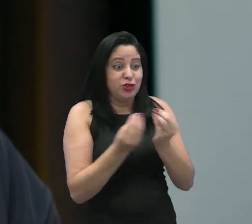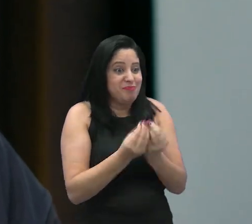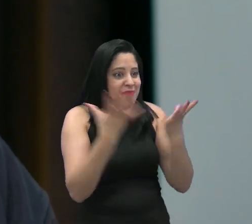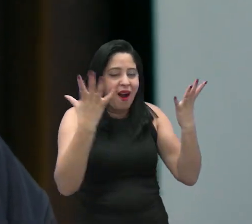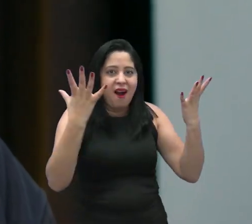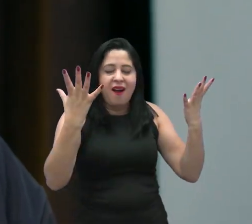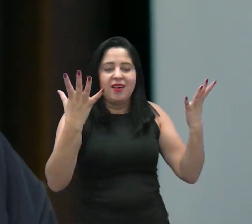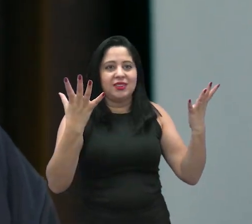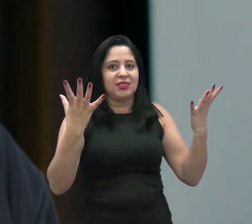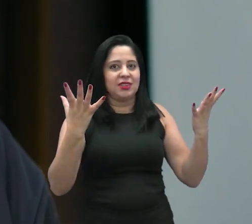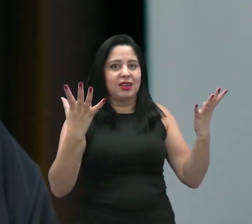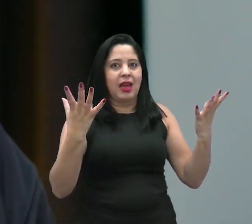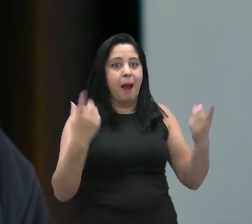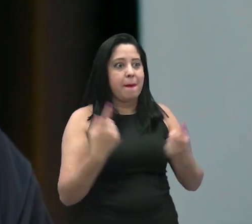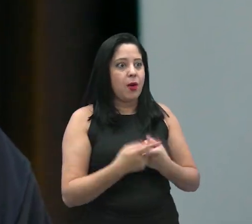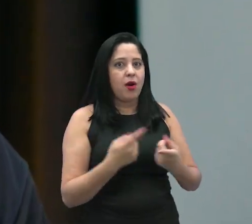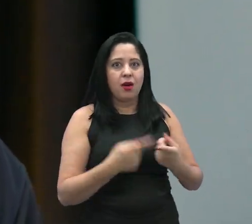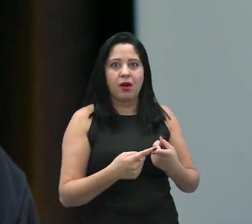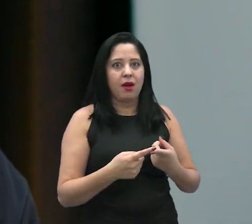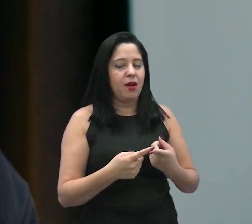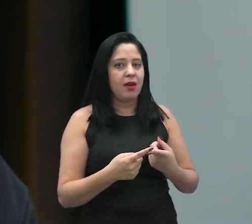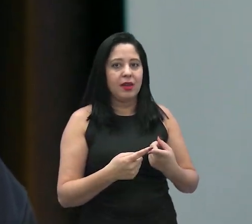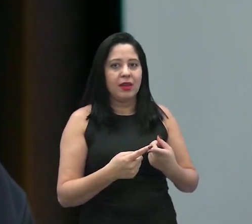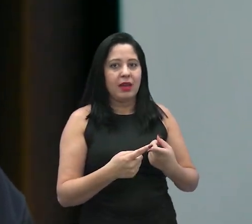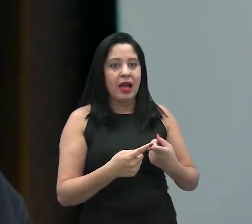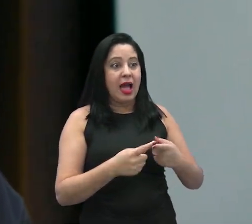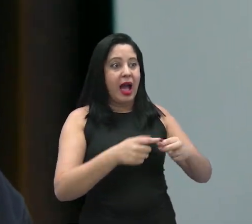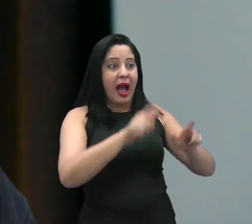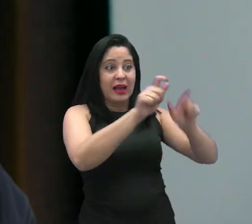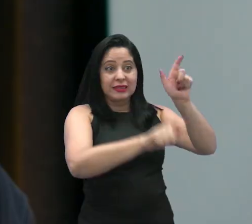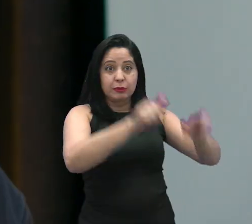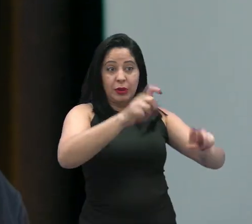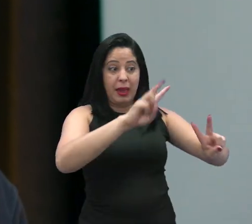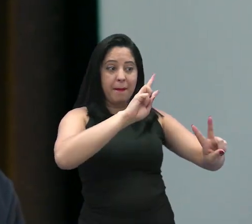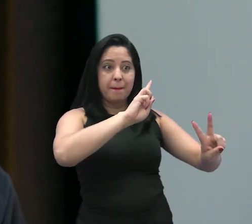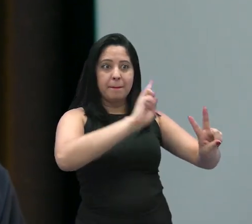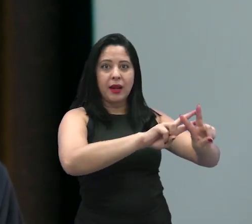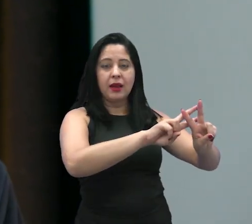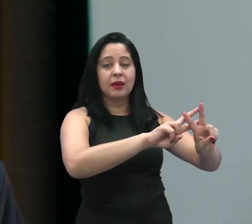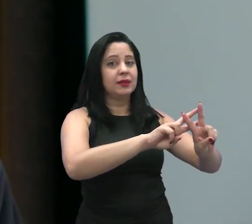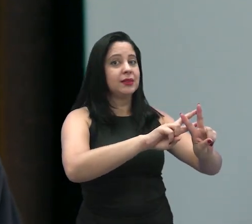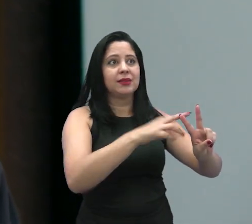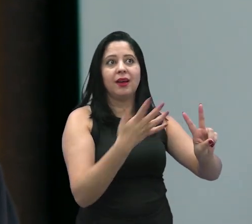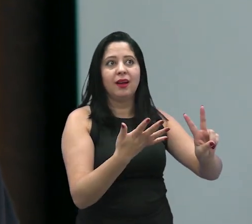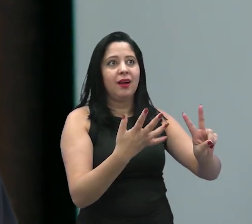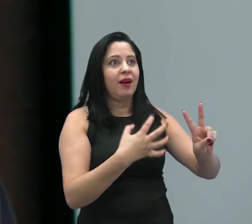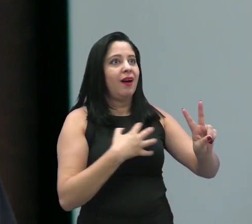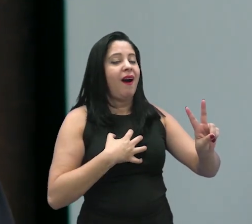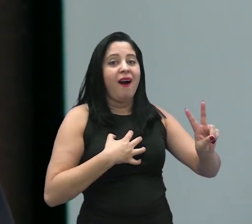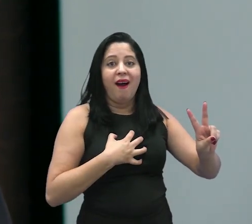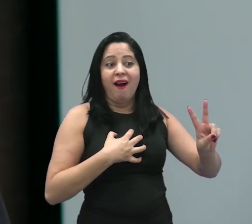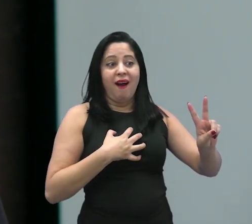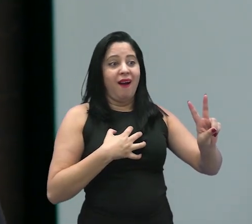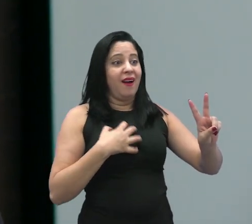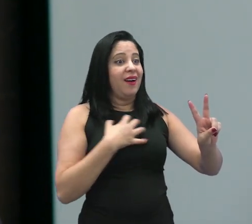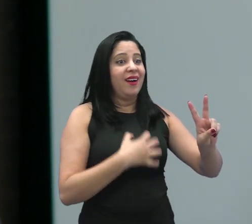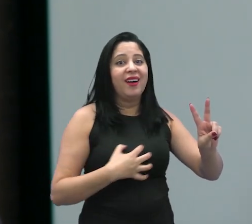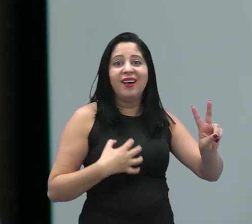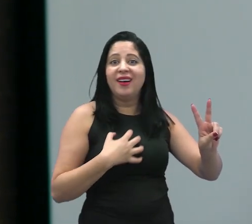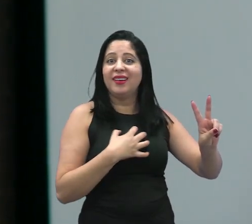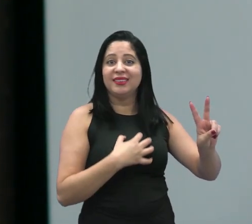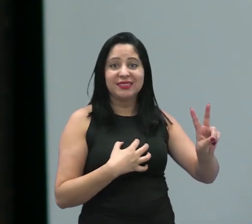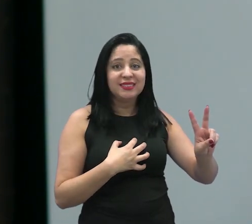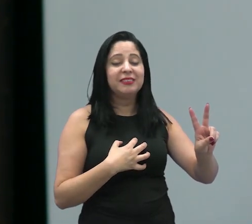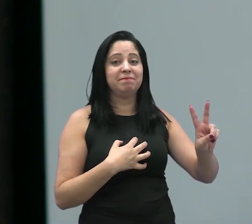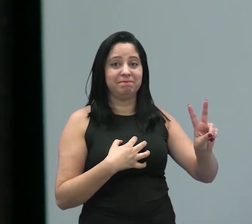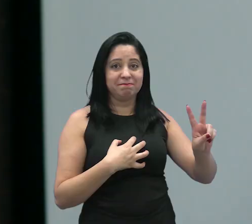realmente, porque tomou de tal forma as presidiárias que o encontro delas com